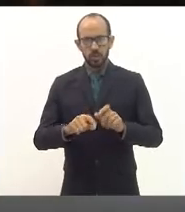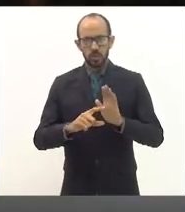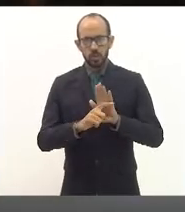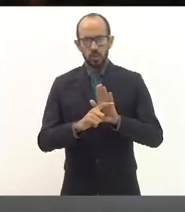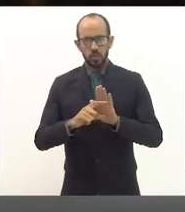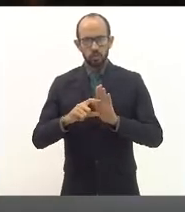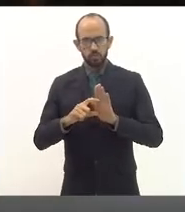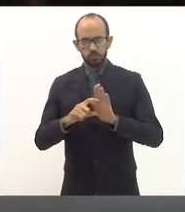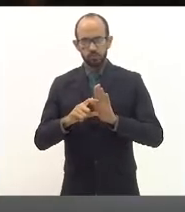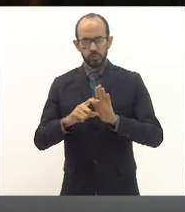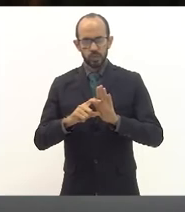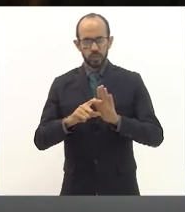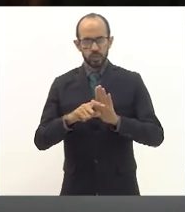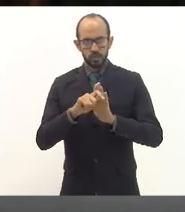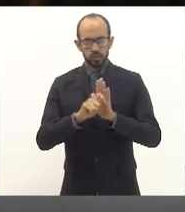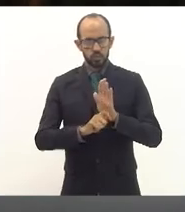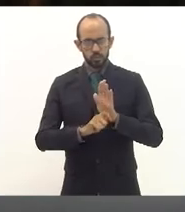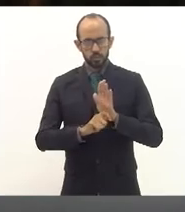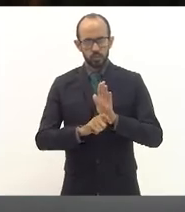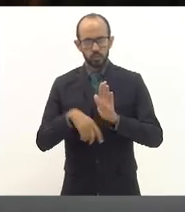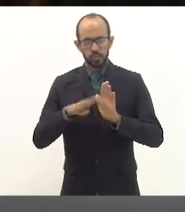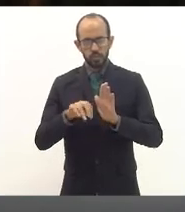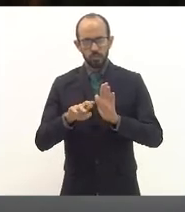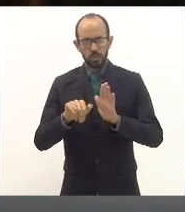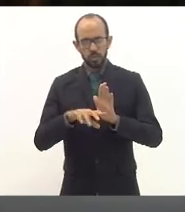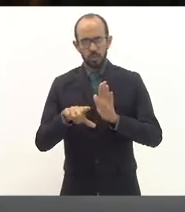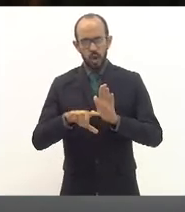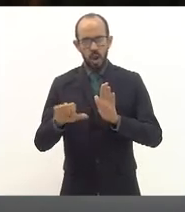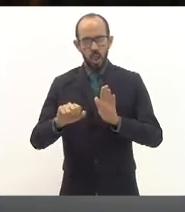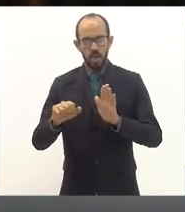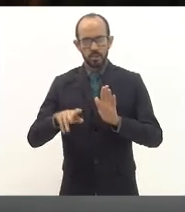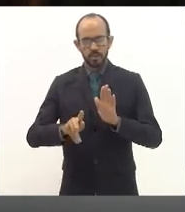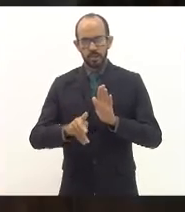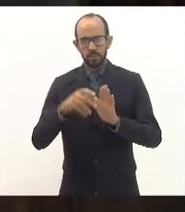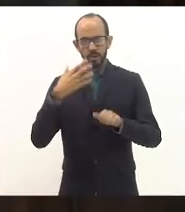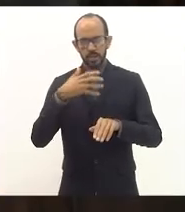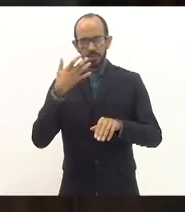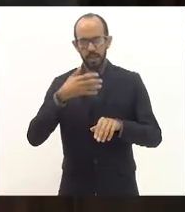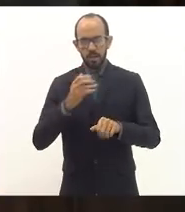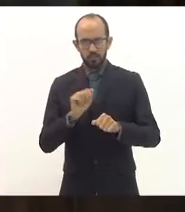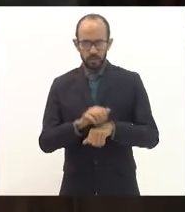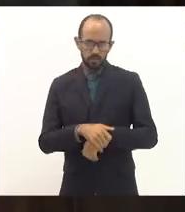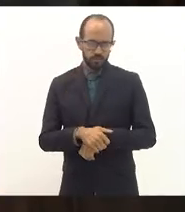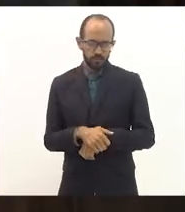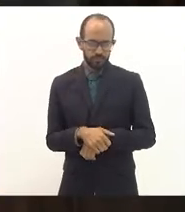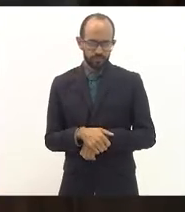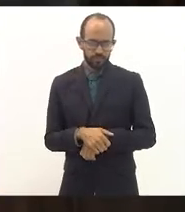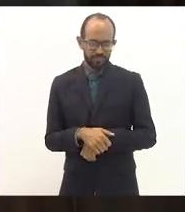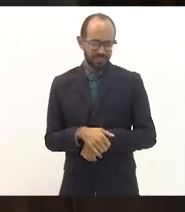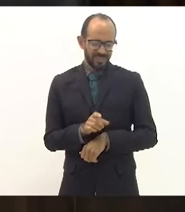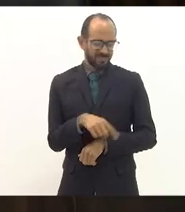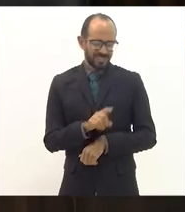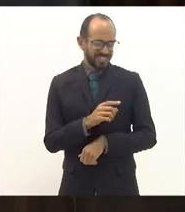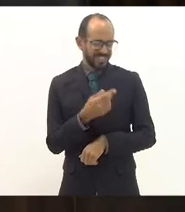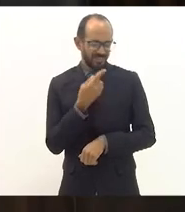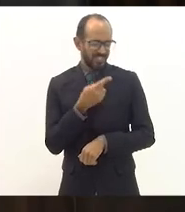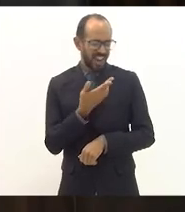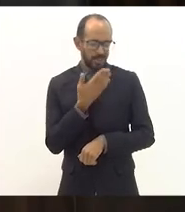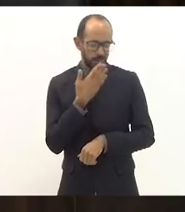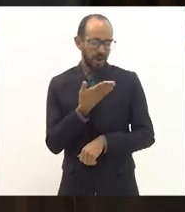que Brizola sempre cantava ao terminar nossas reuniões. Nem vou dizer qual é, você para